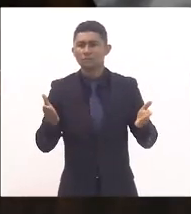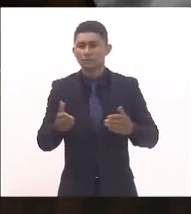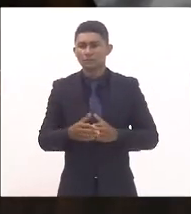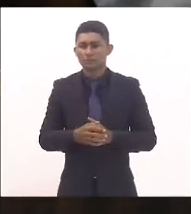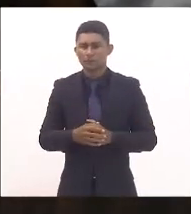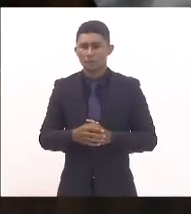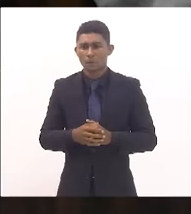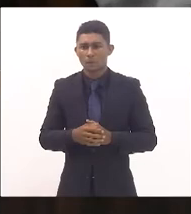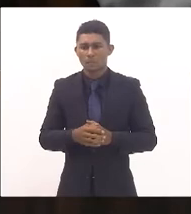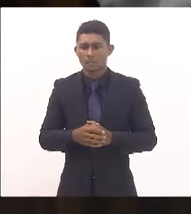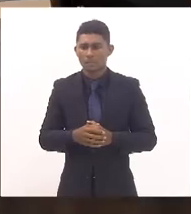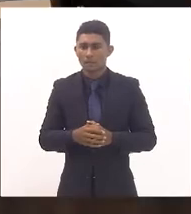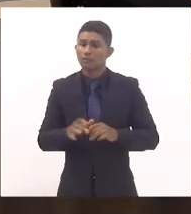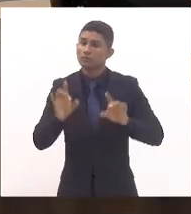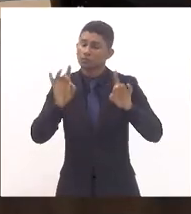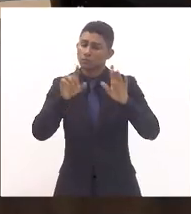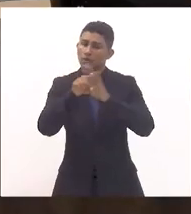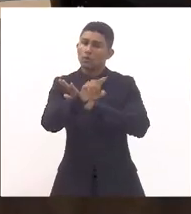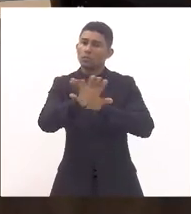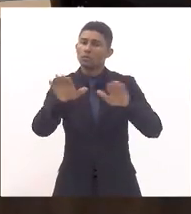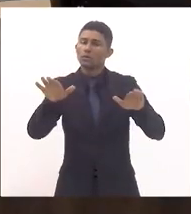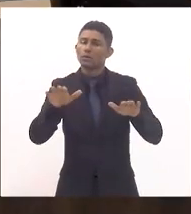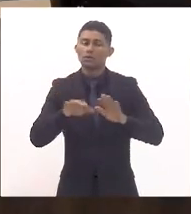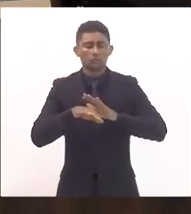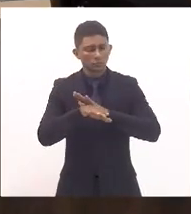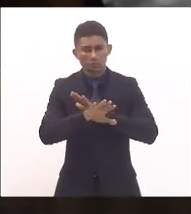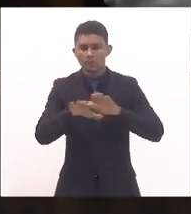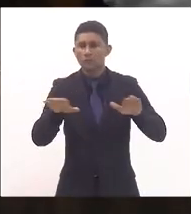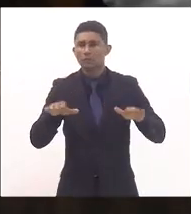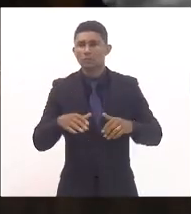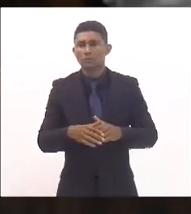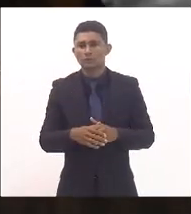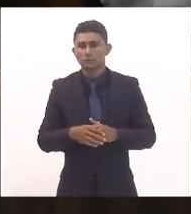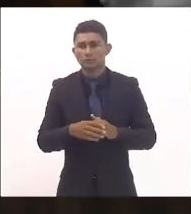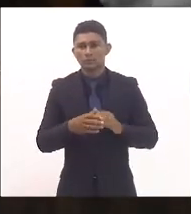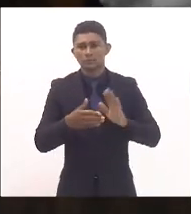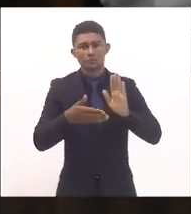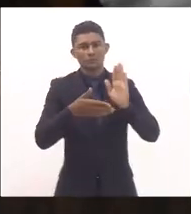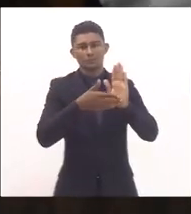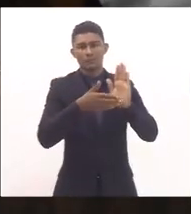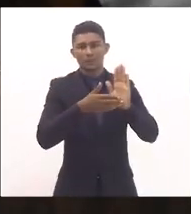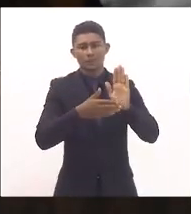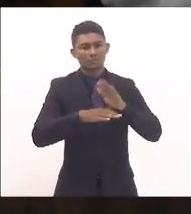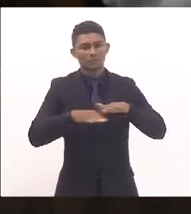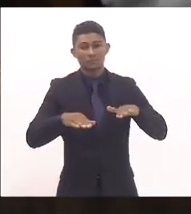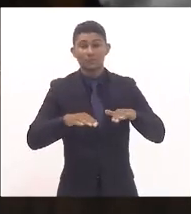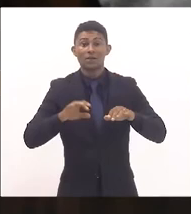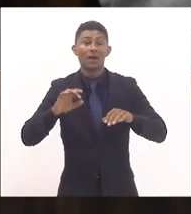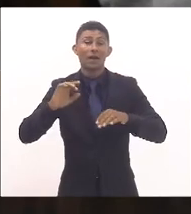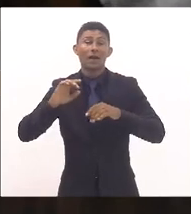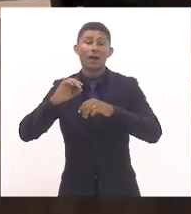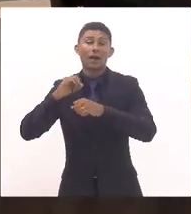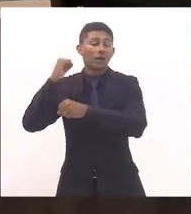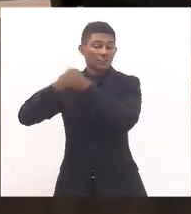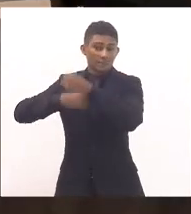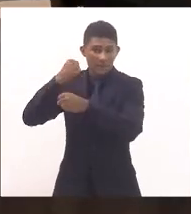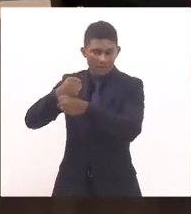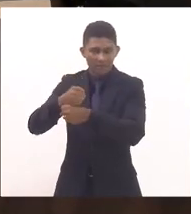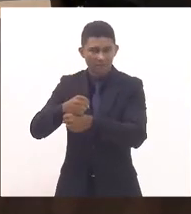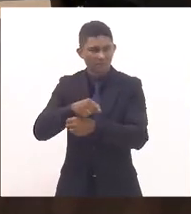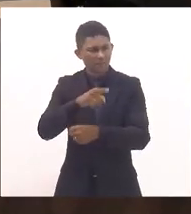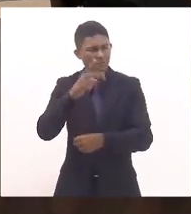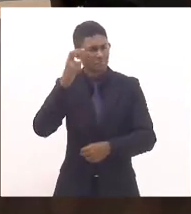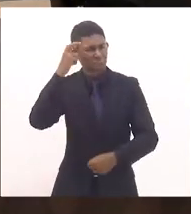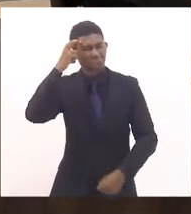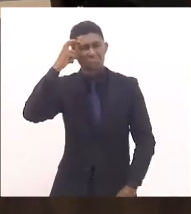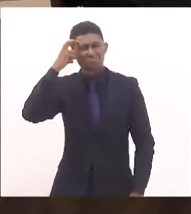não, verificação. Eu só estou perguntando a Vossa Excelência. E depois não tem pauta, agora pauta só ano que vem. É espertíssimo, é